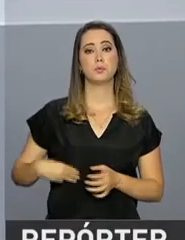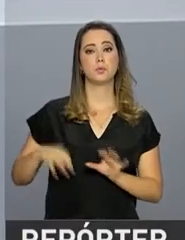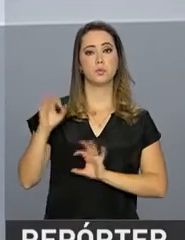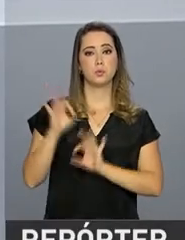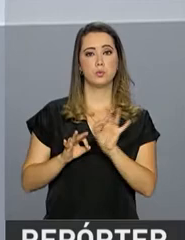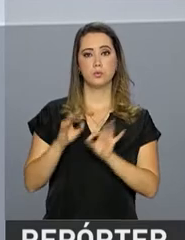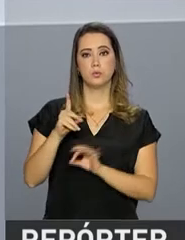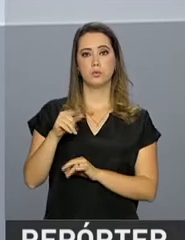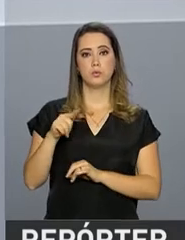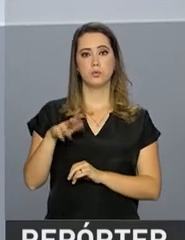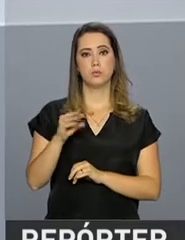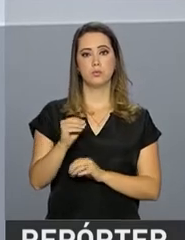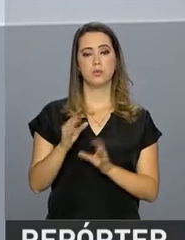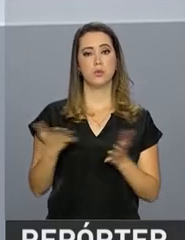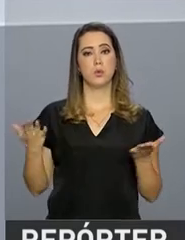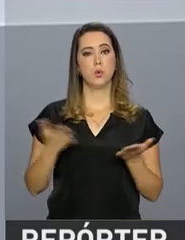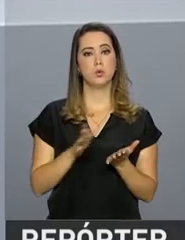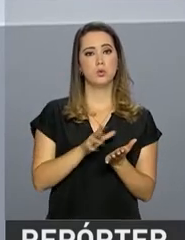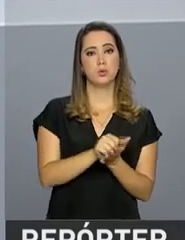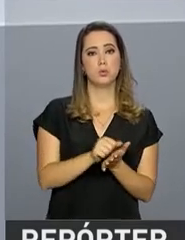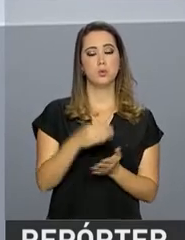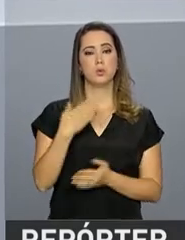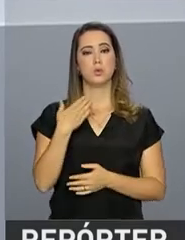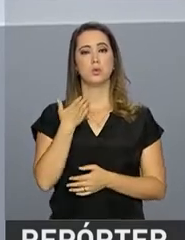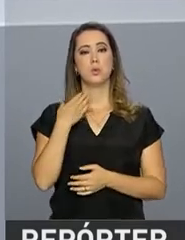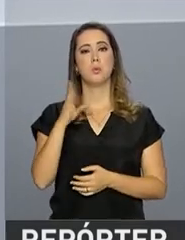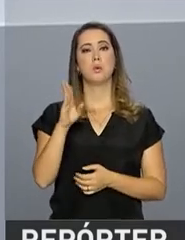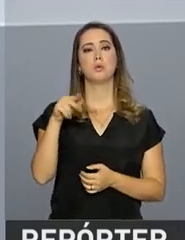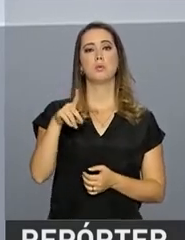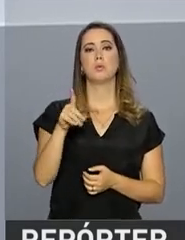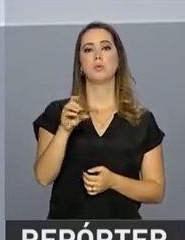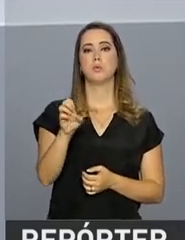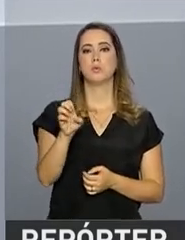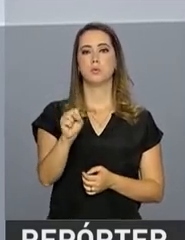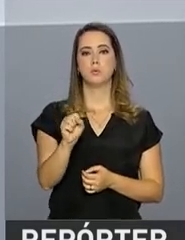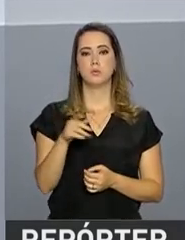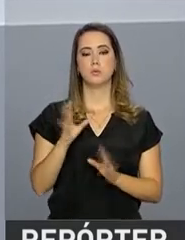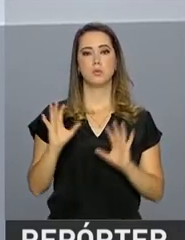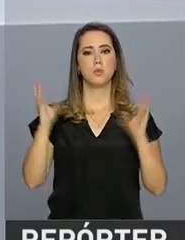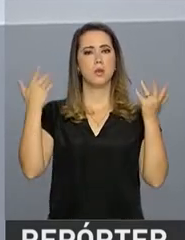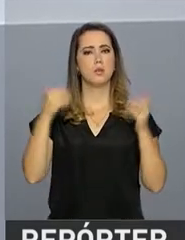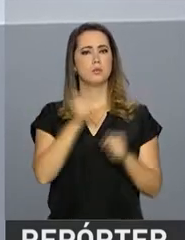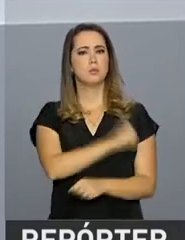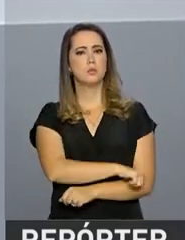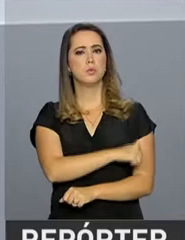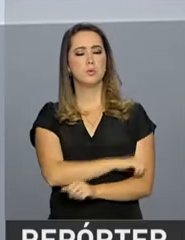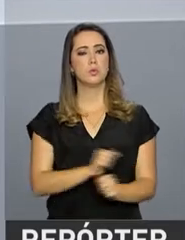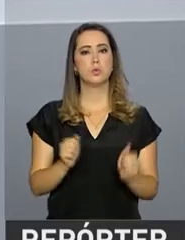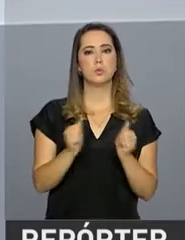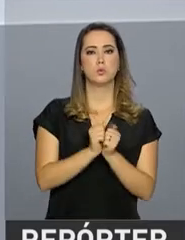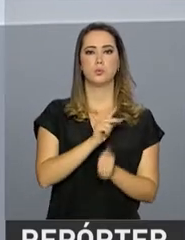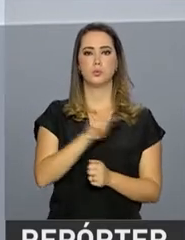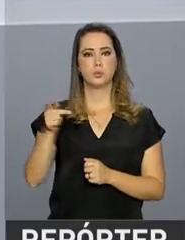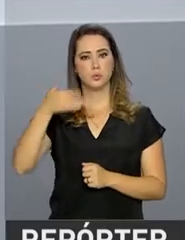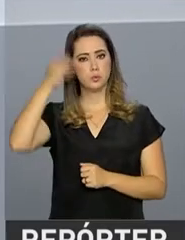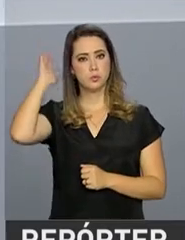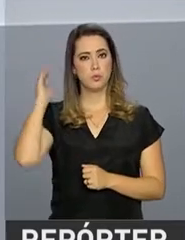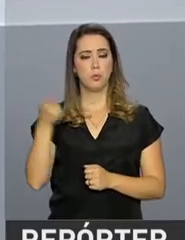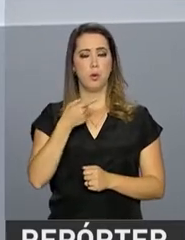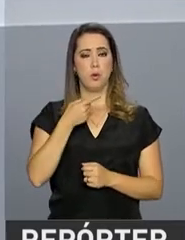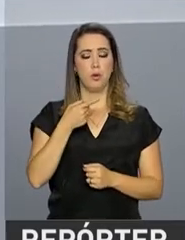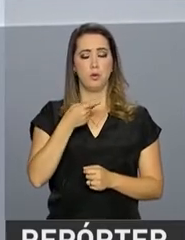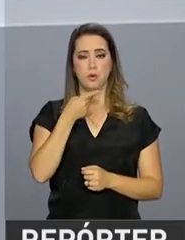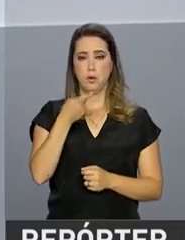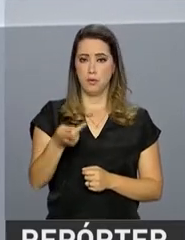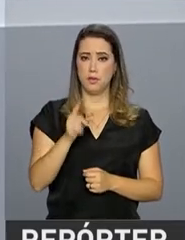de oliveira tomou posse no bnds durante cerimônia no rio de janeiro com a presença do presidente michel temer em seu